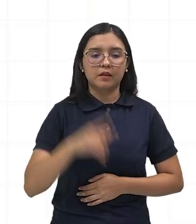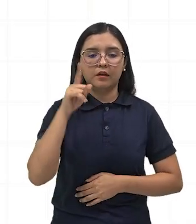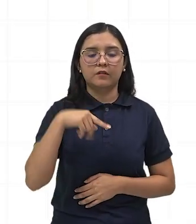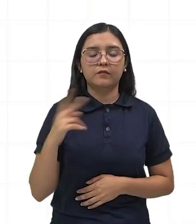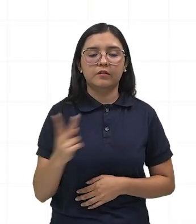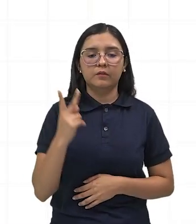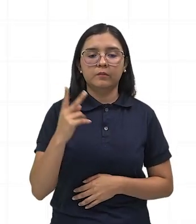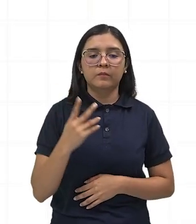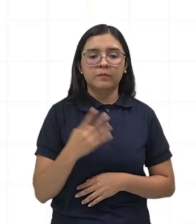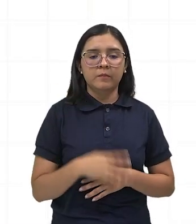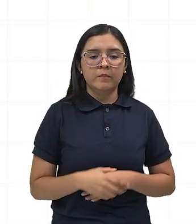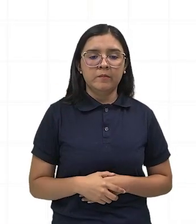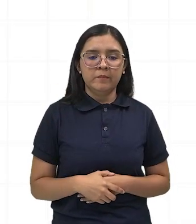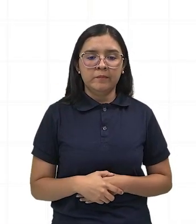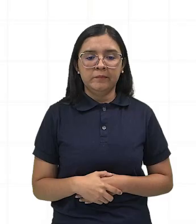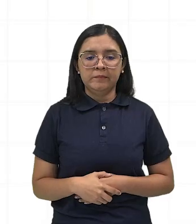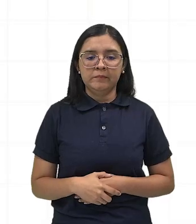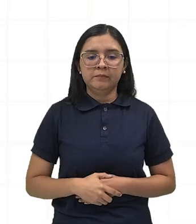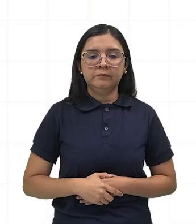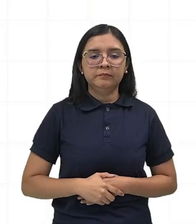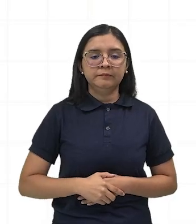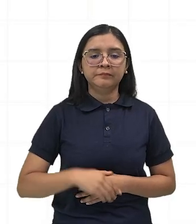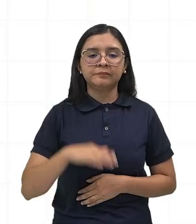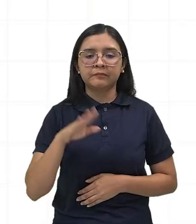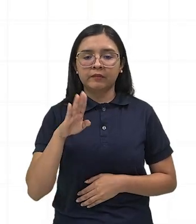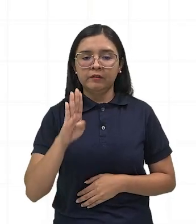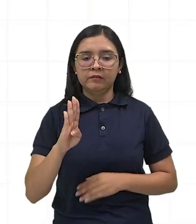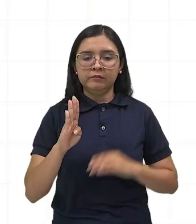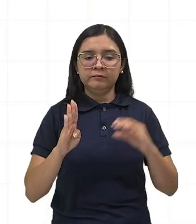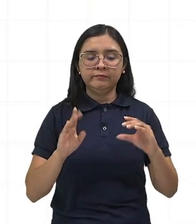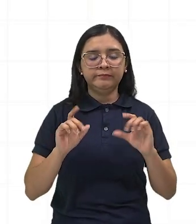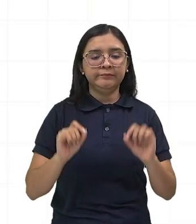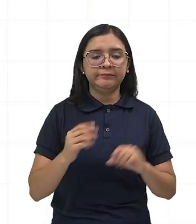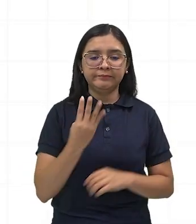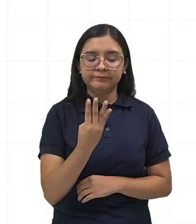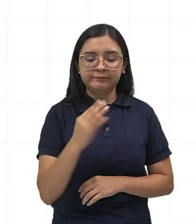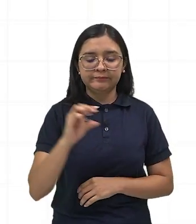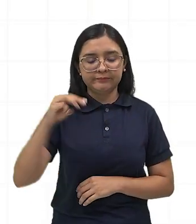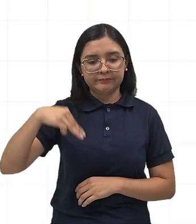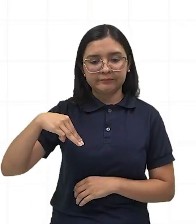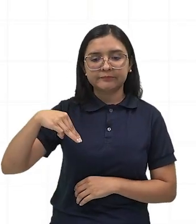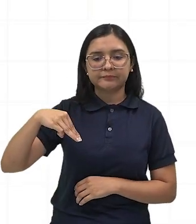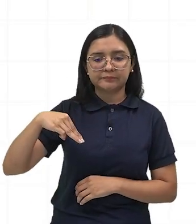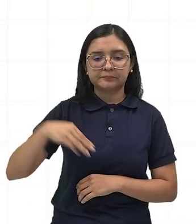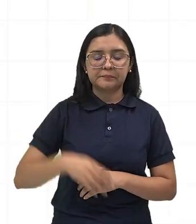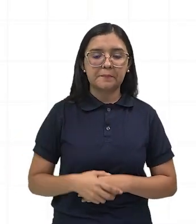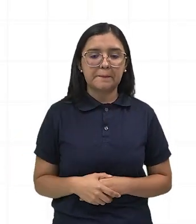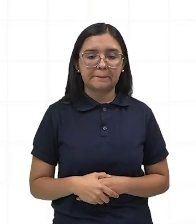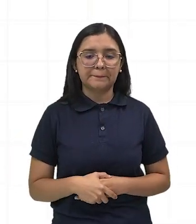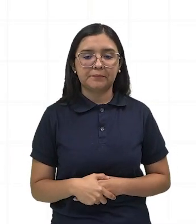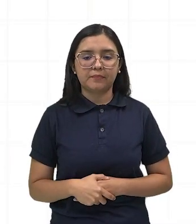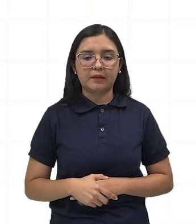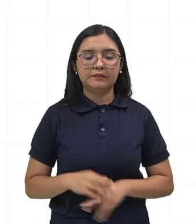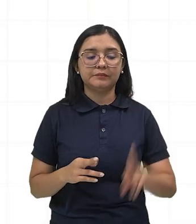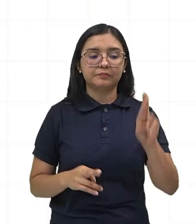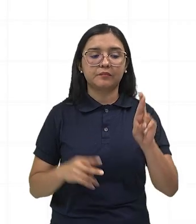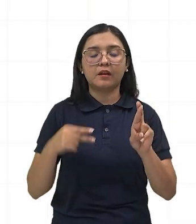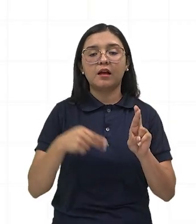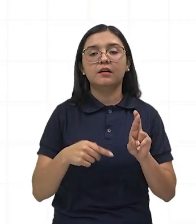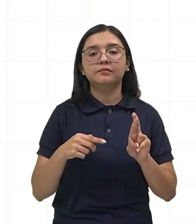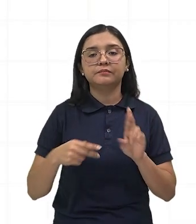é BC, ele é de 4 centímetros. Então, olha o meu raio, ele é 4